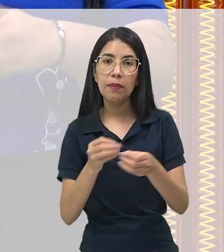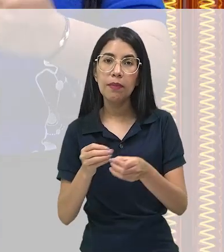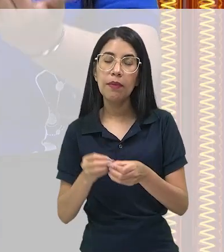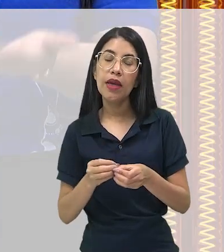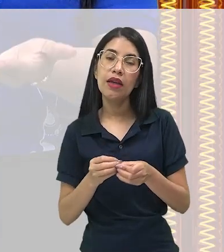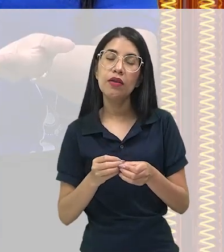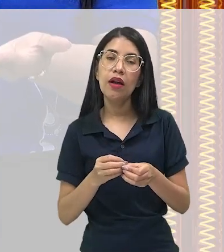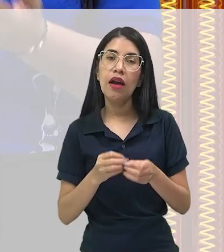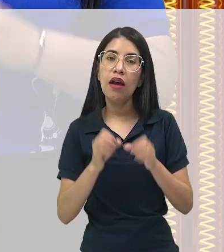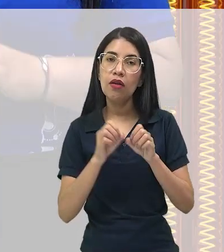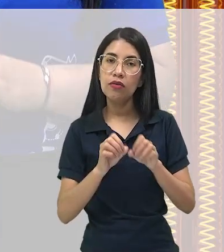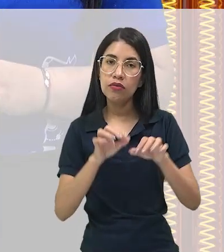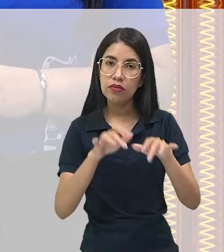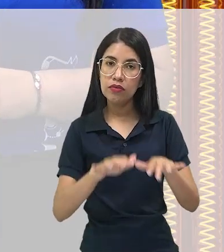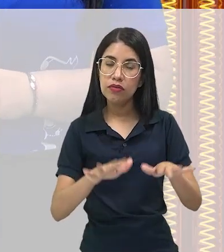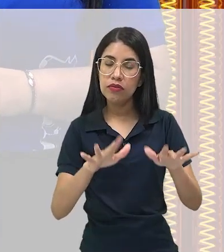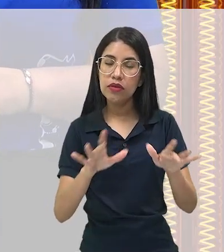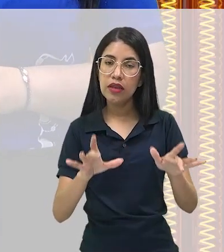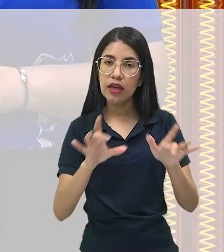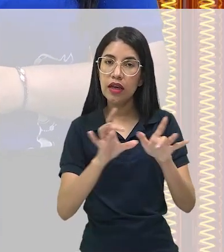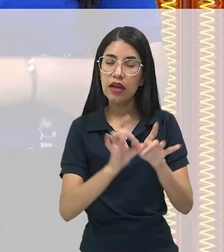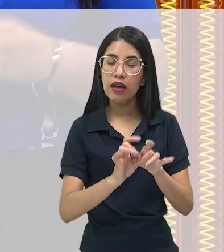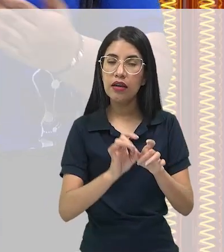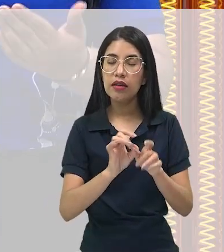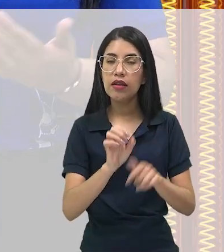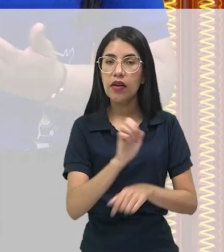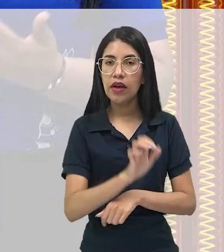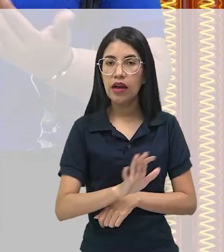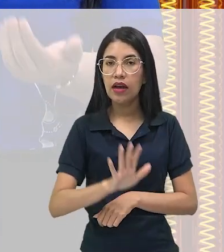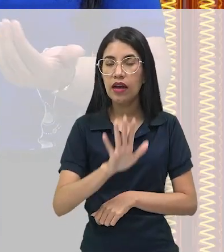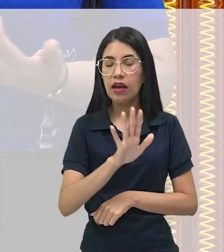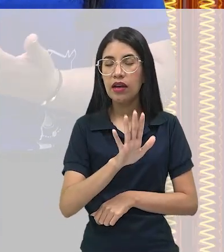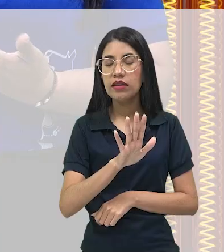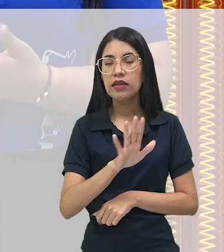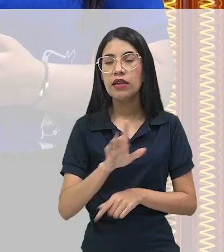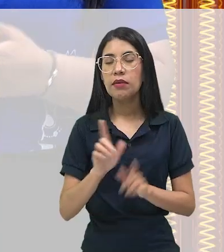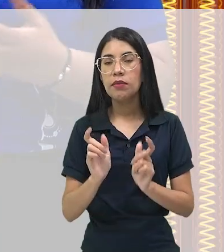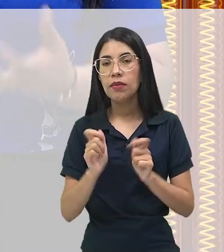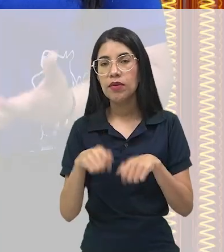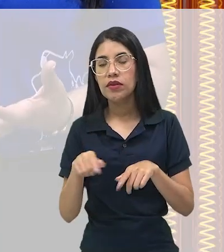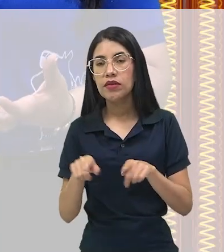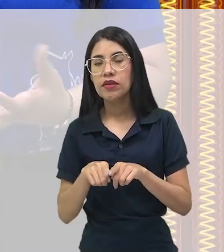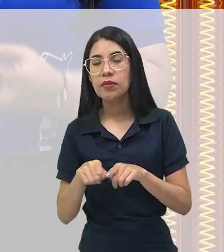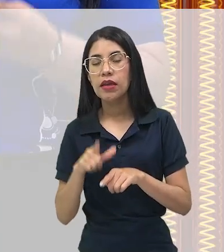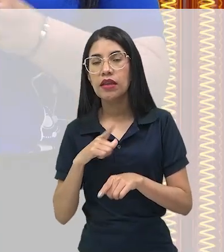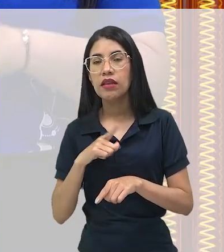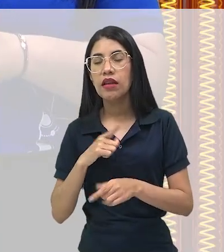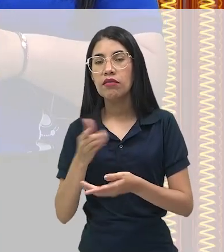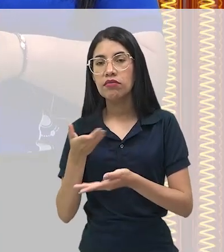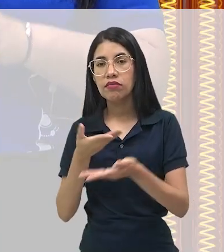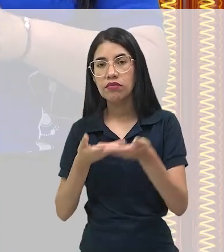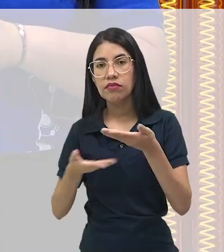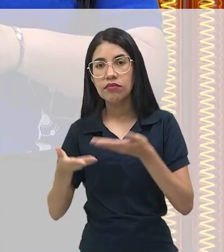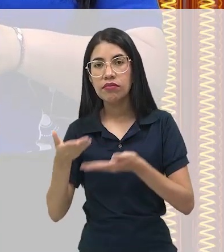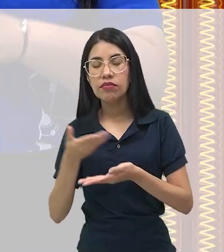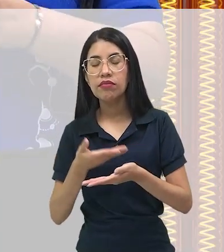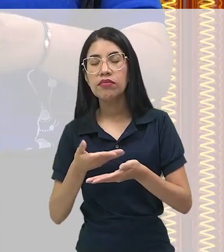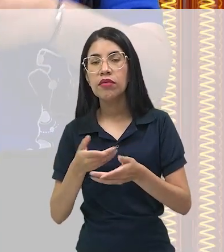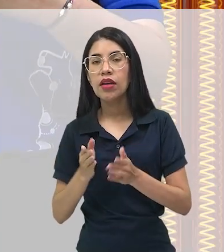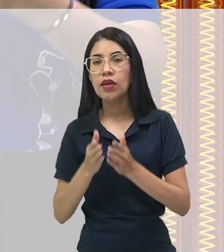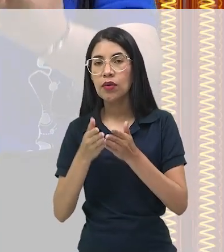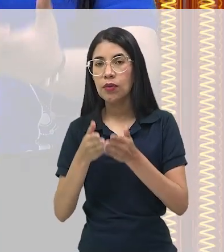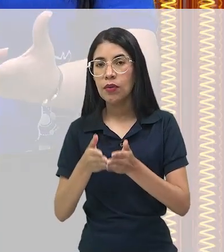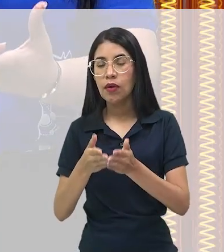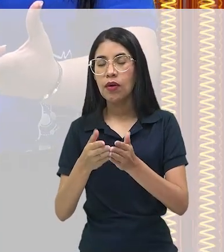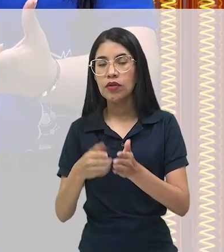Oceano Atlântico, que liga ao continente asiático, permitindo, então, ali maiores trocas, né? Os portos marítimos dali,